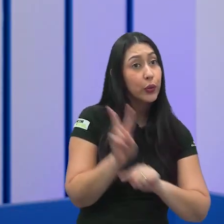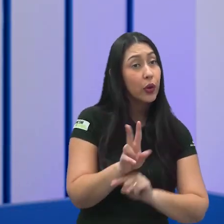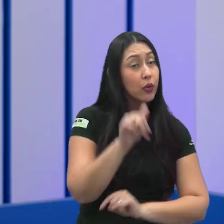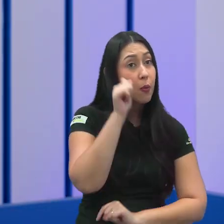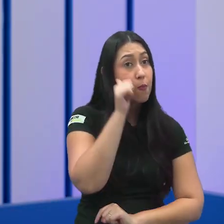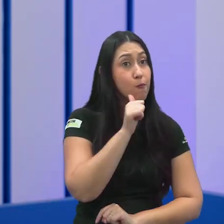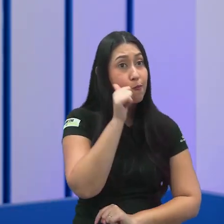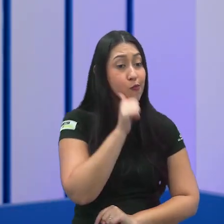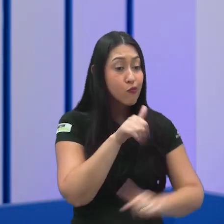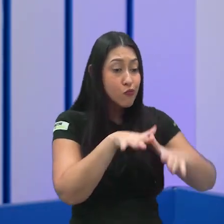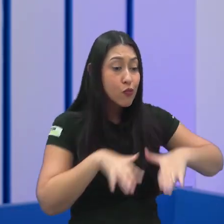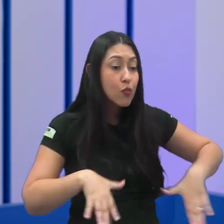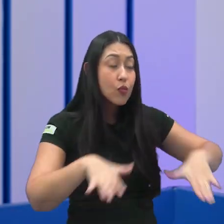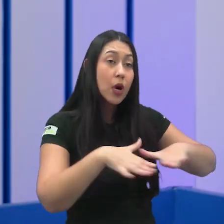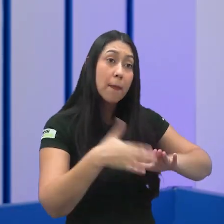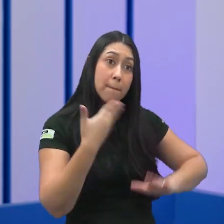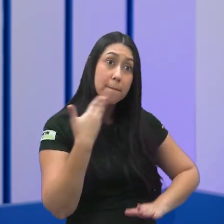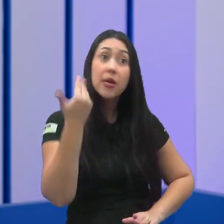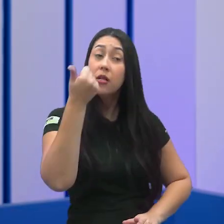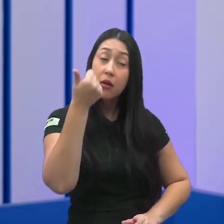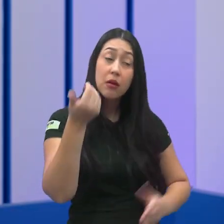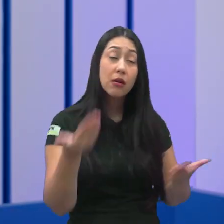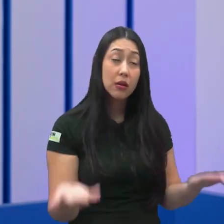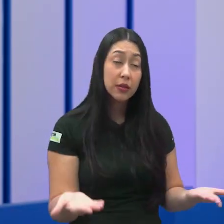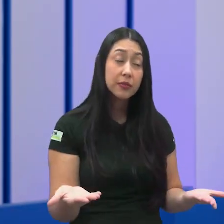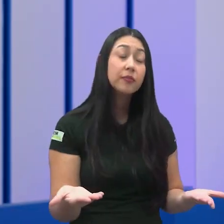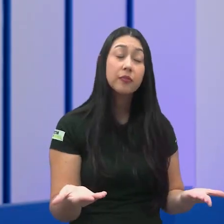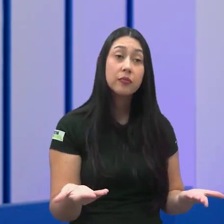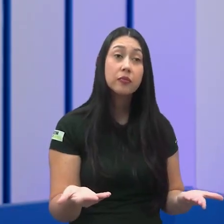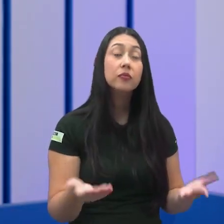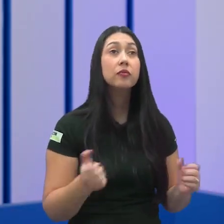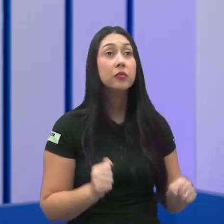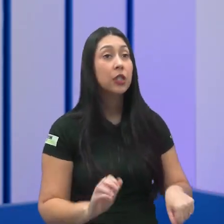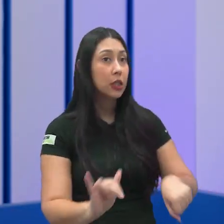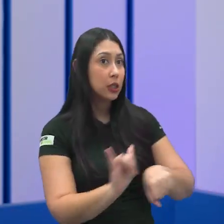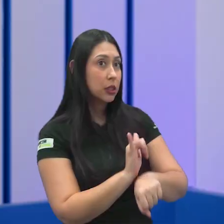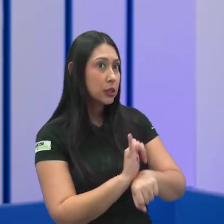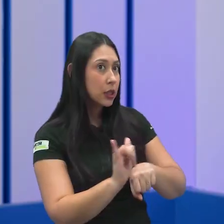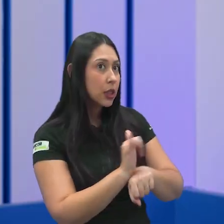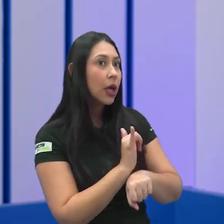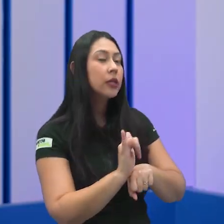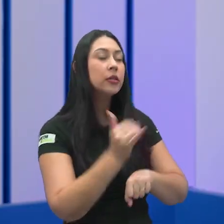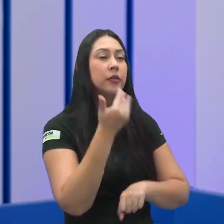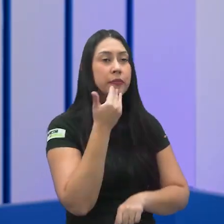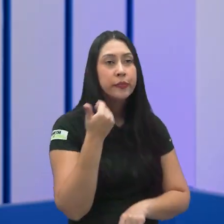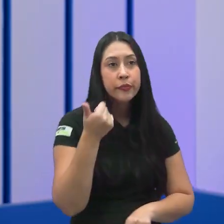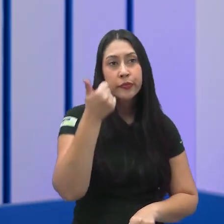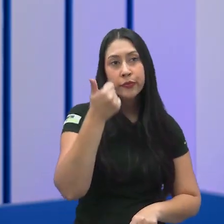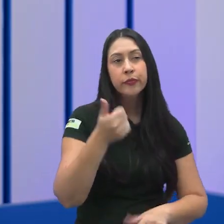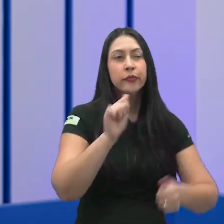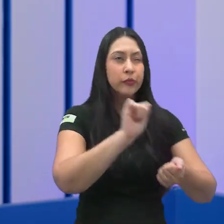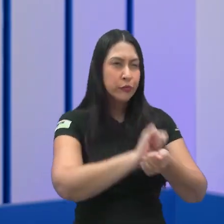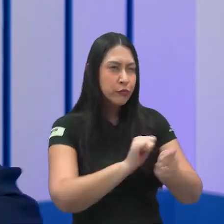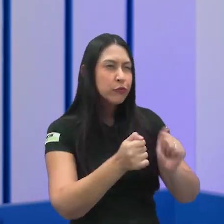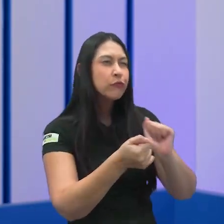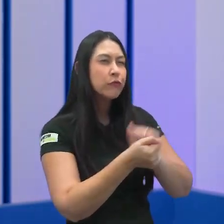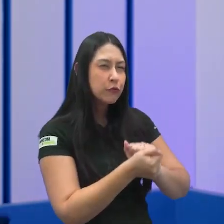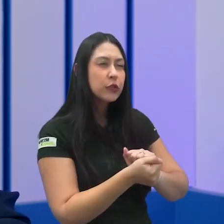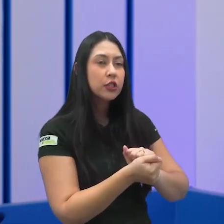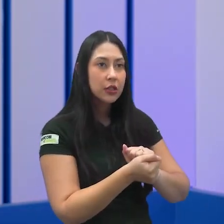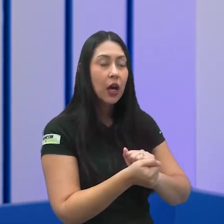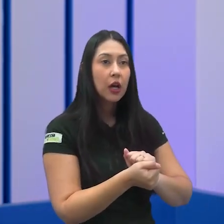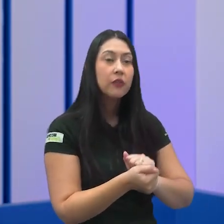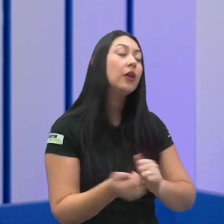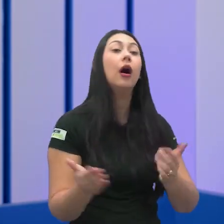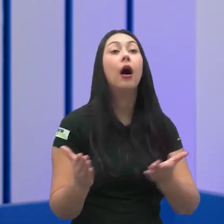que as empresas deveriam olhar mais para isso também, né? E de criar um ambiente que seja mais